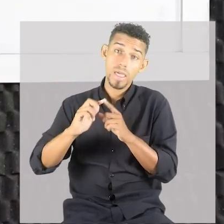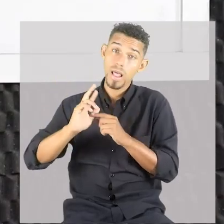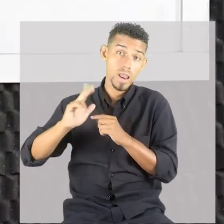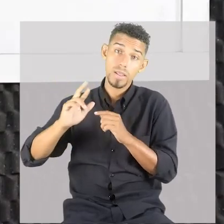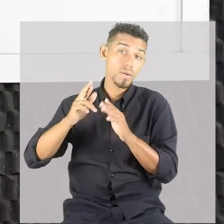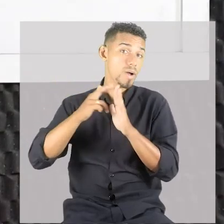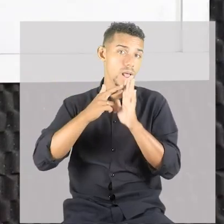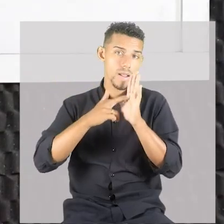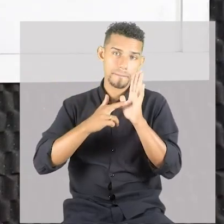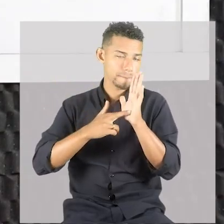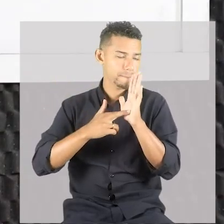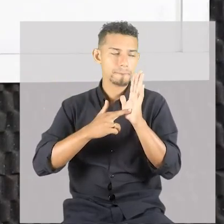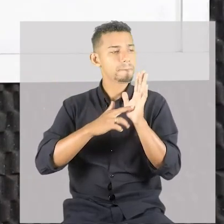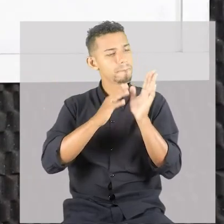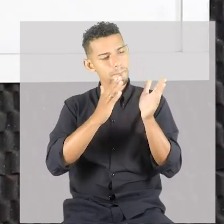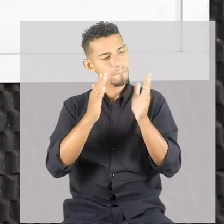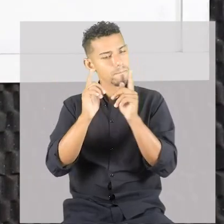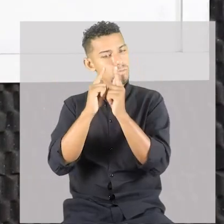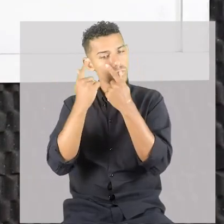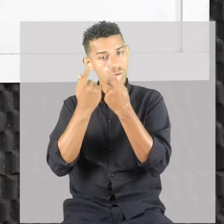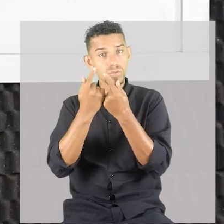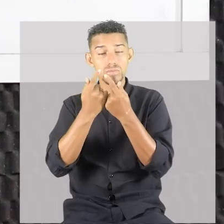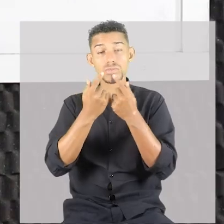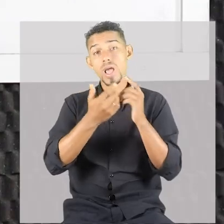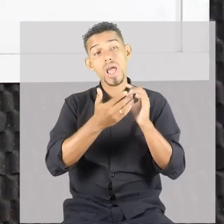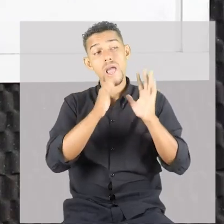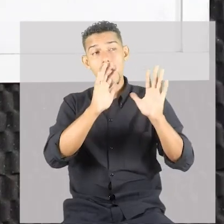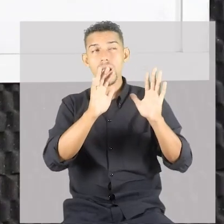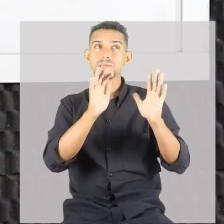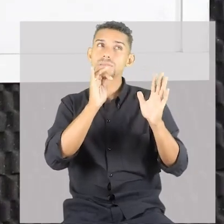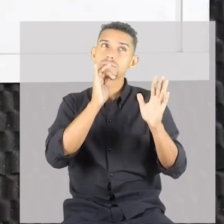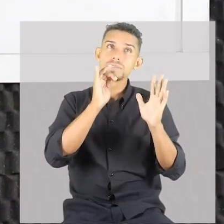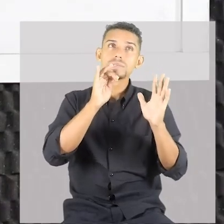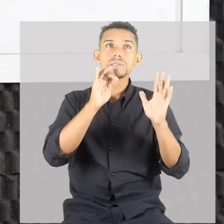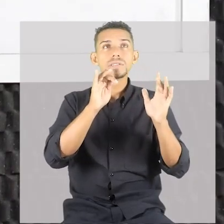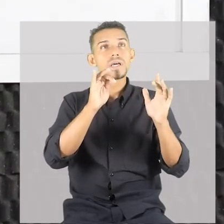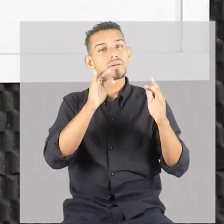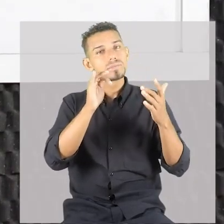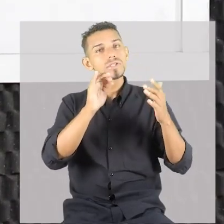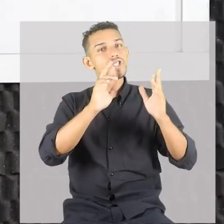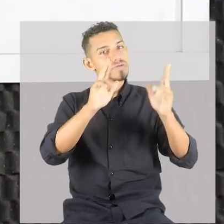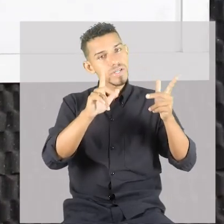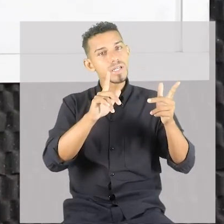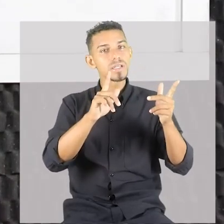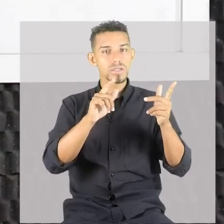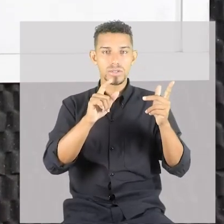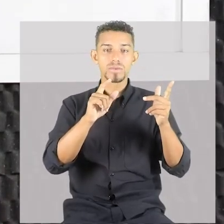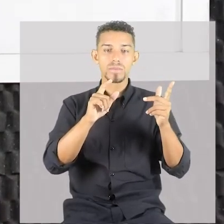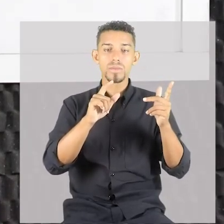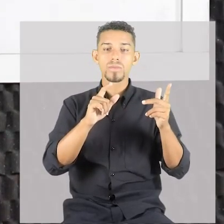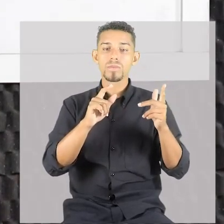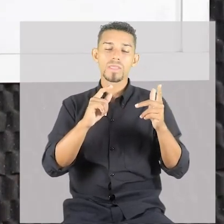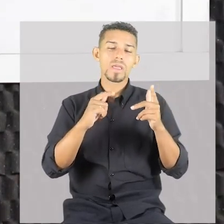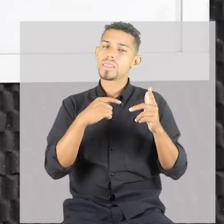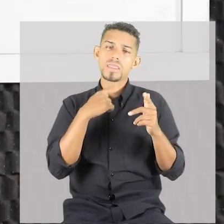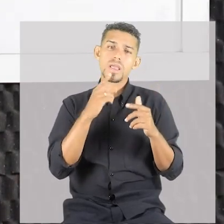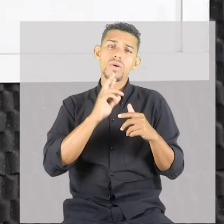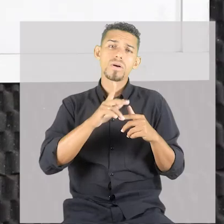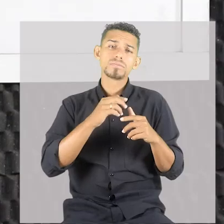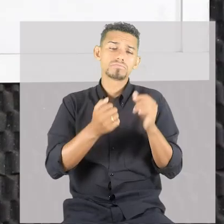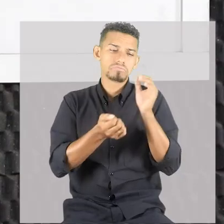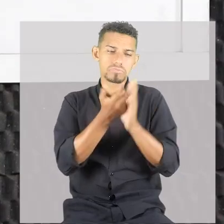é a regra, né, do processo e do grupo, ele é a exceção. E também não é um organismo que consegue, né, produzir